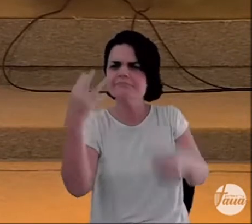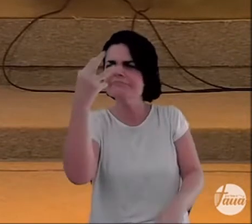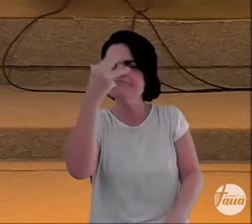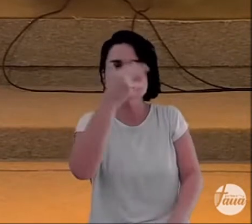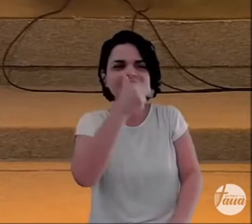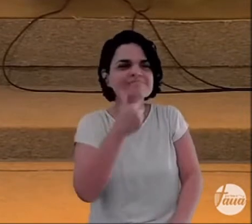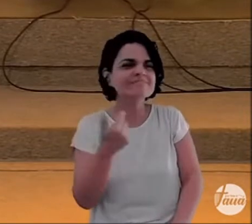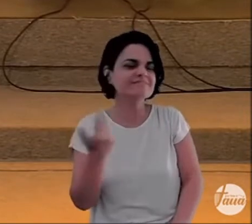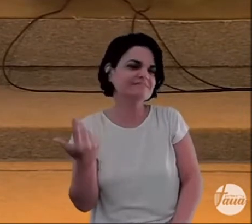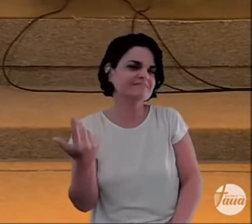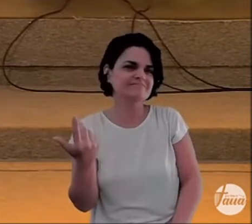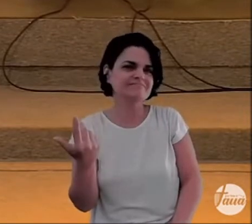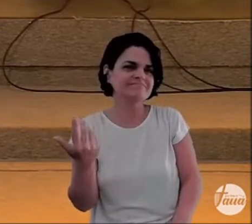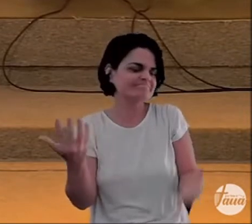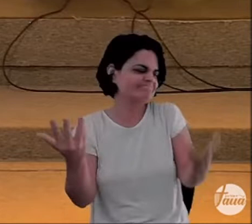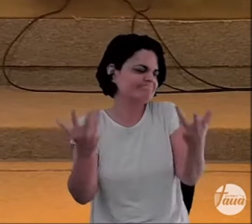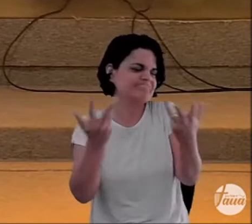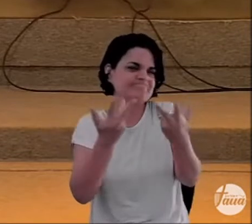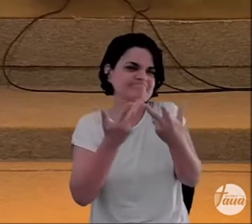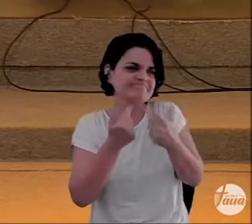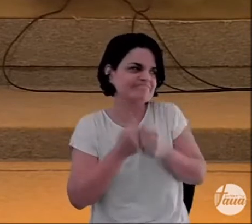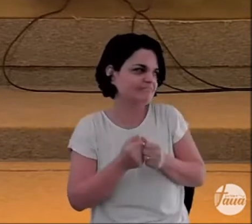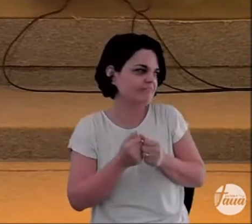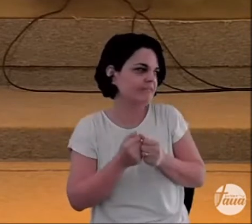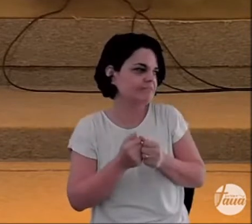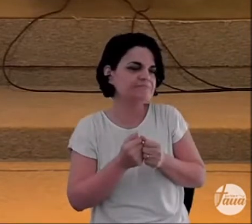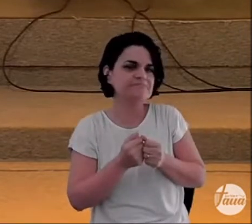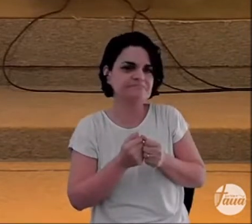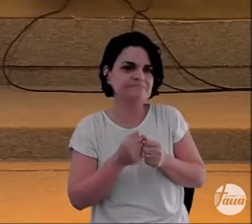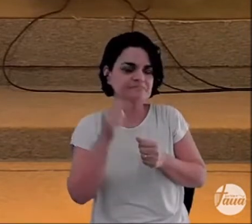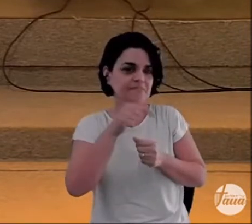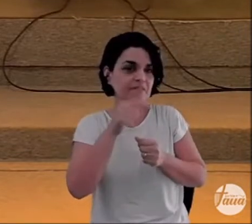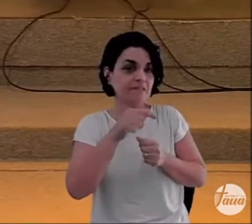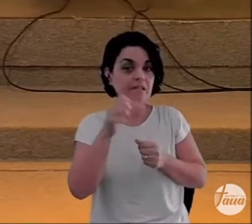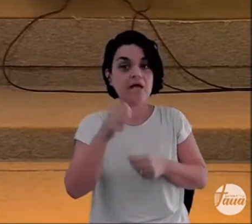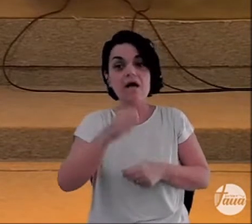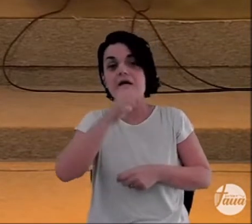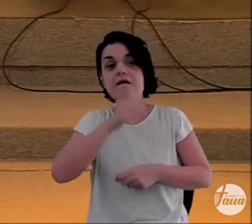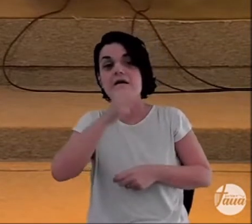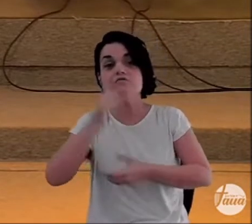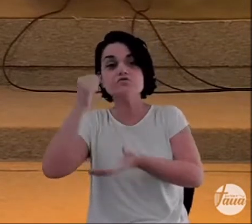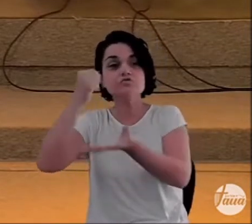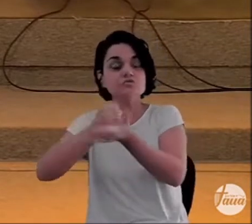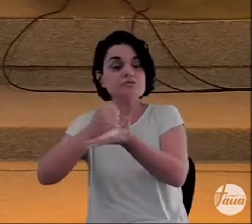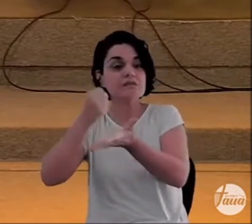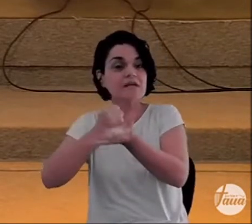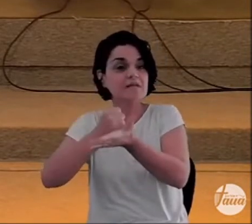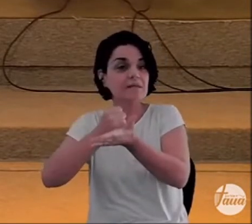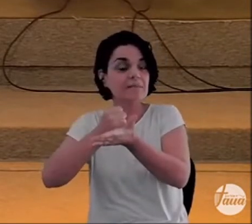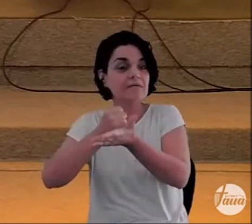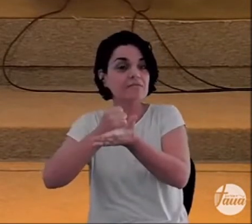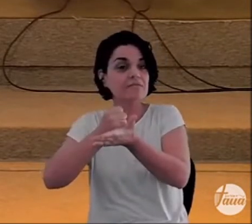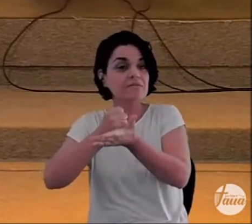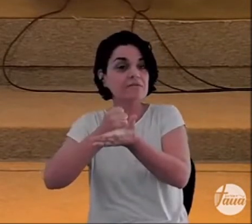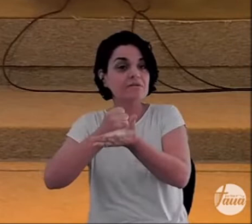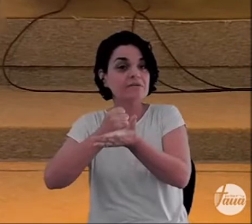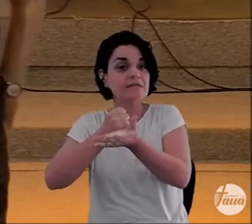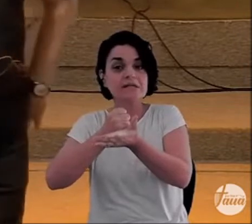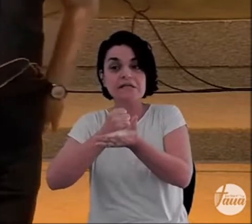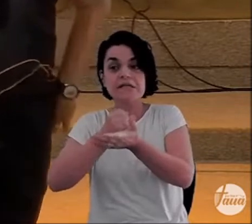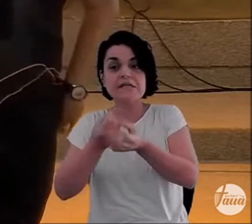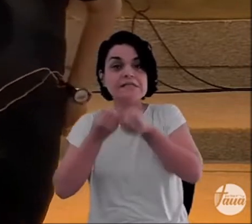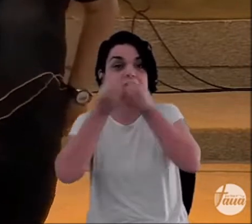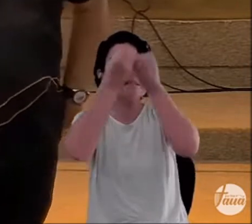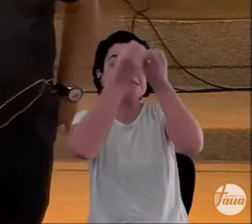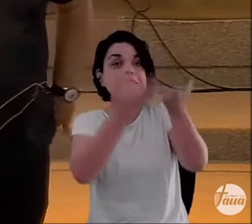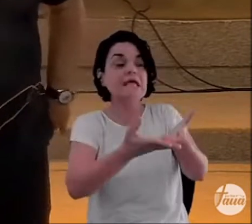Testamento nunca te pediu 10%, o Novo Testamento te pede tudo. O Cauli, sem saber do que eu ia ministrar aqui nesta manhã, disse que Jesus se entregou de